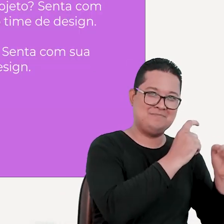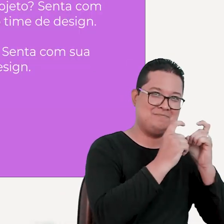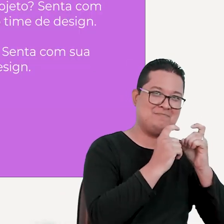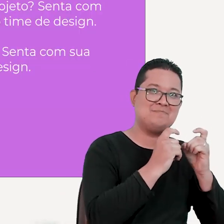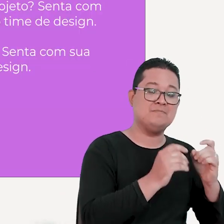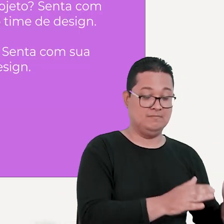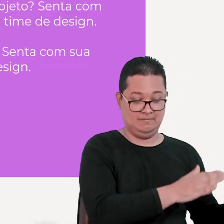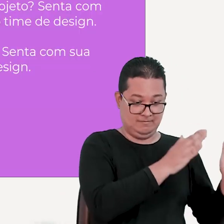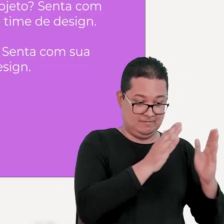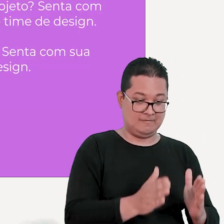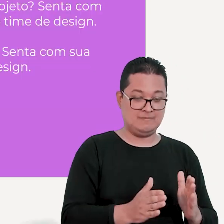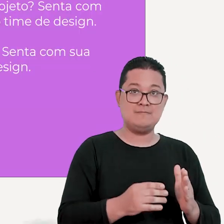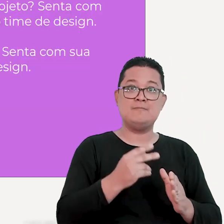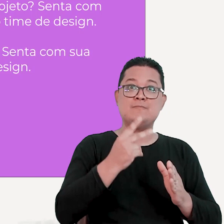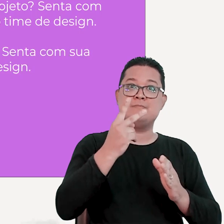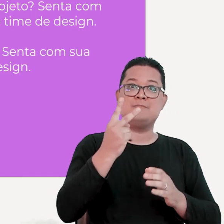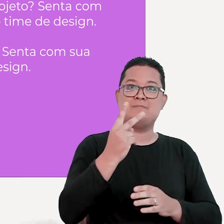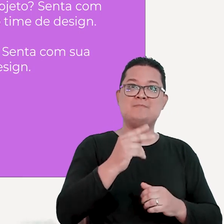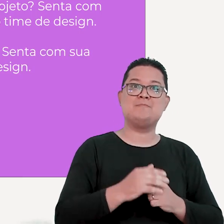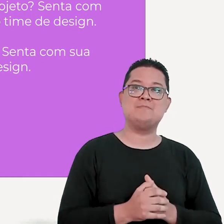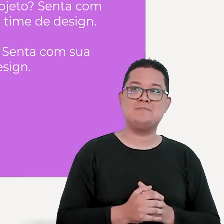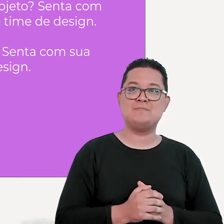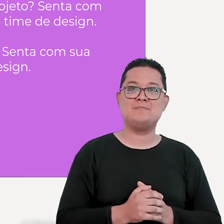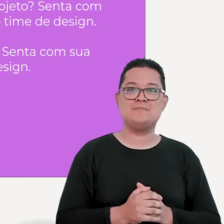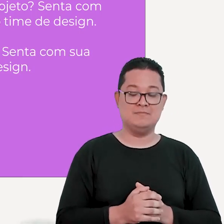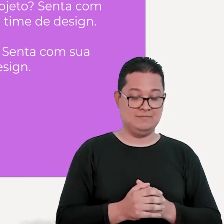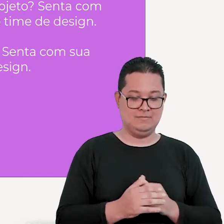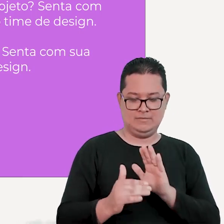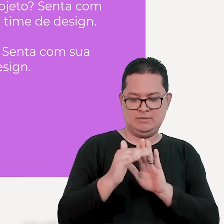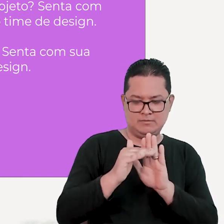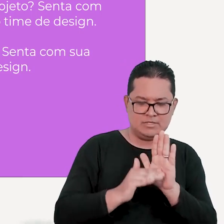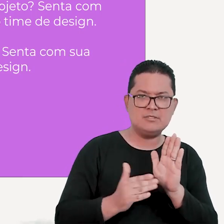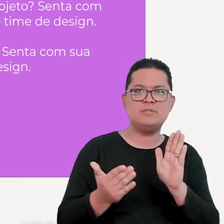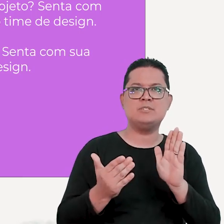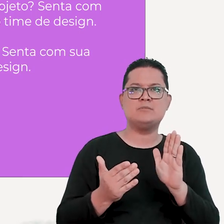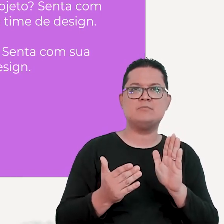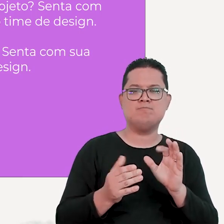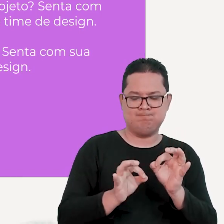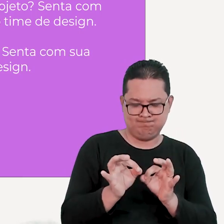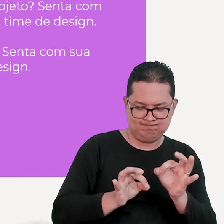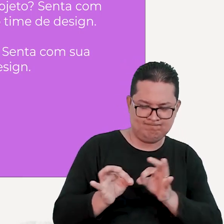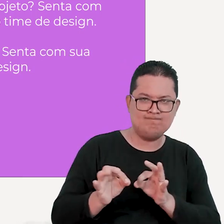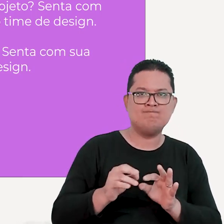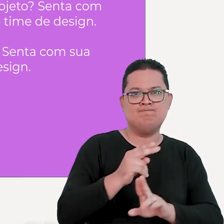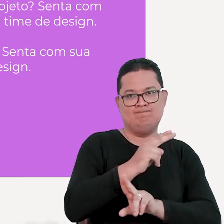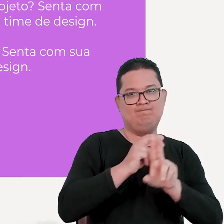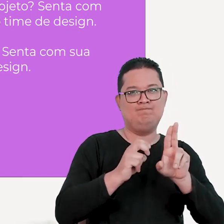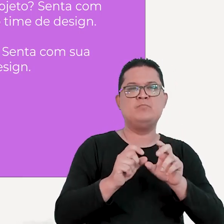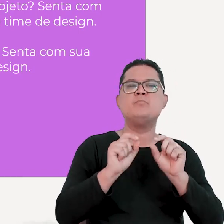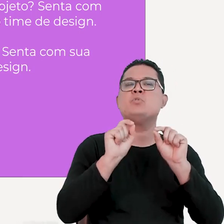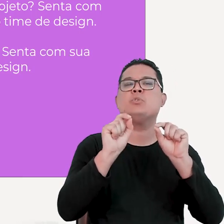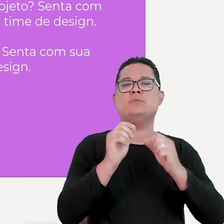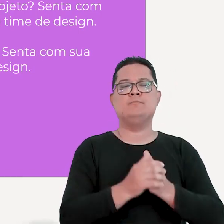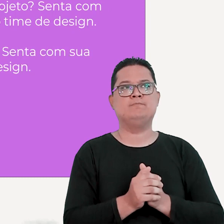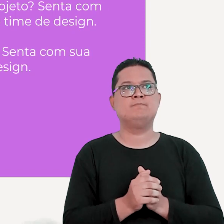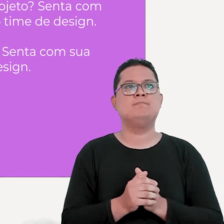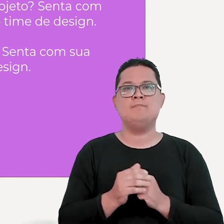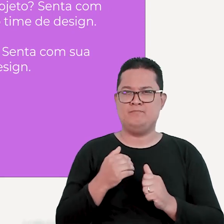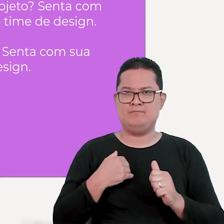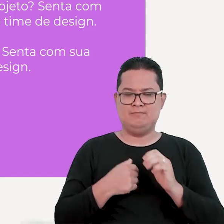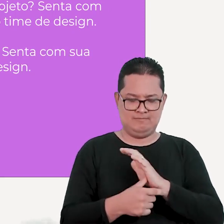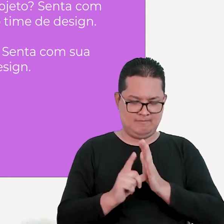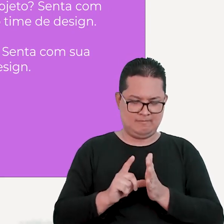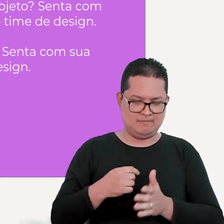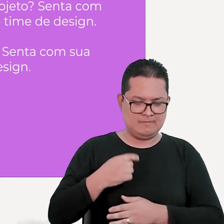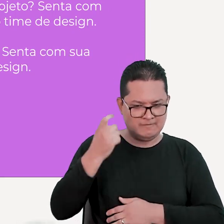o planejamento, né? Antes de tudo, antes de começar o desenvolvimento, eu paro e penso. Vai